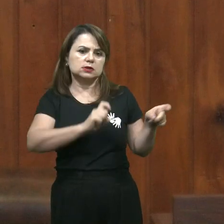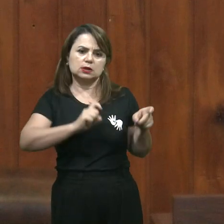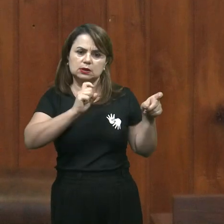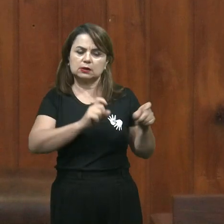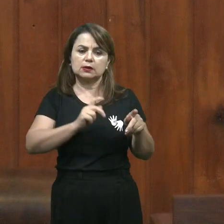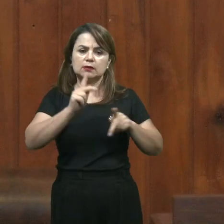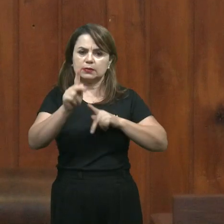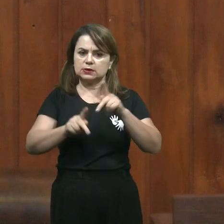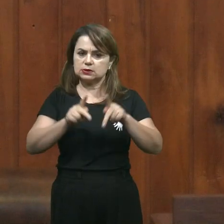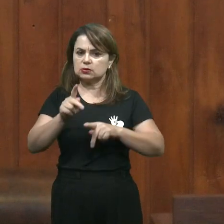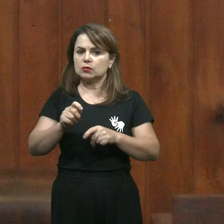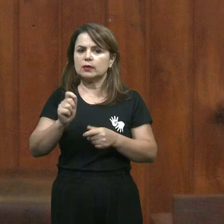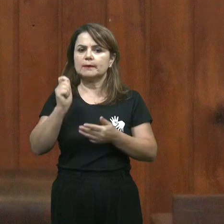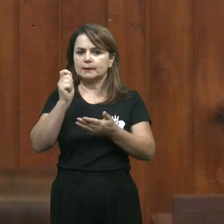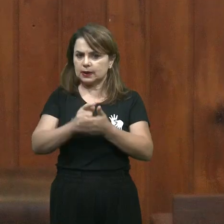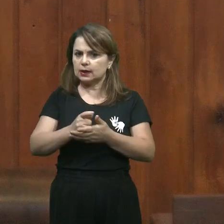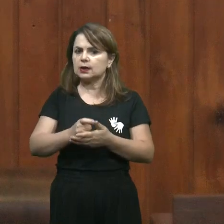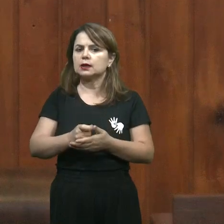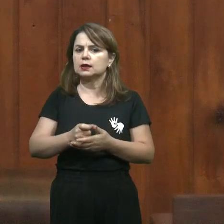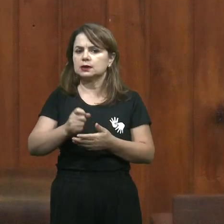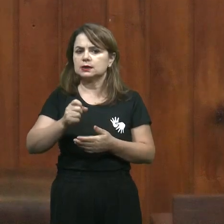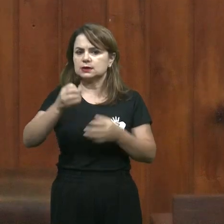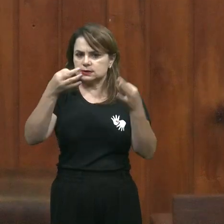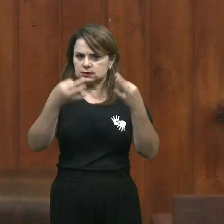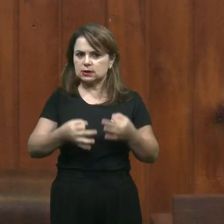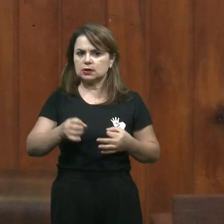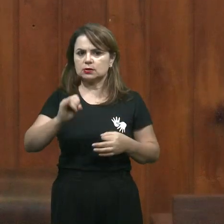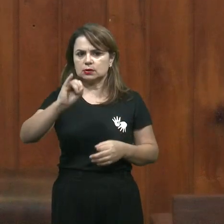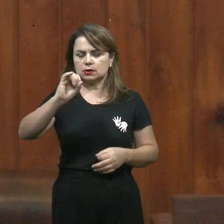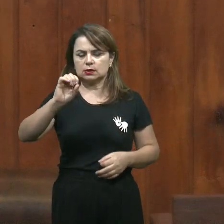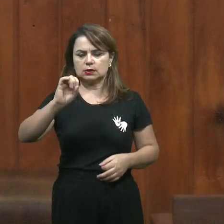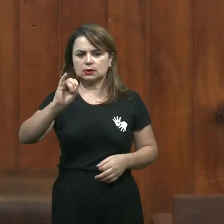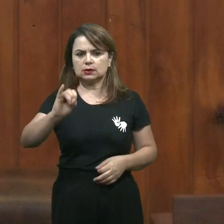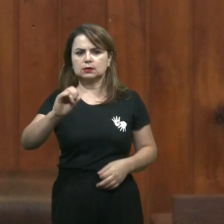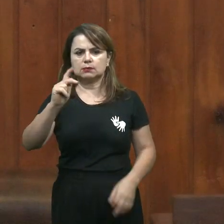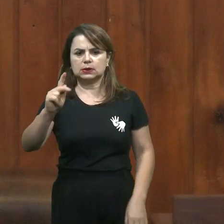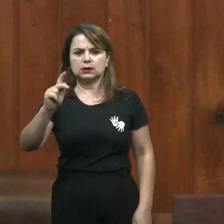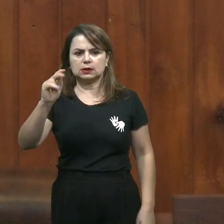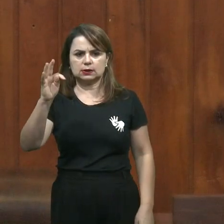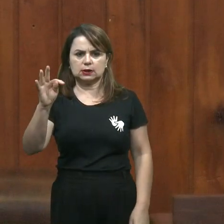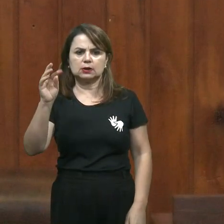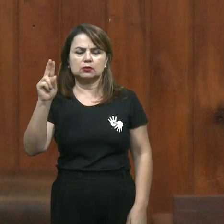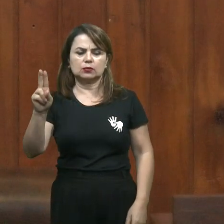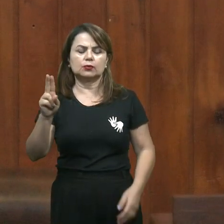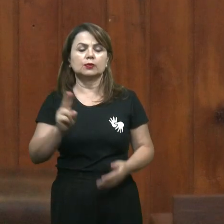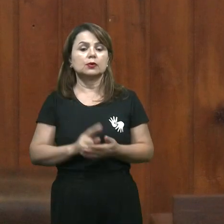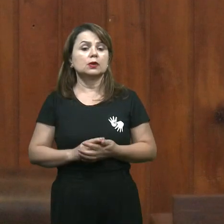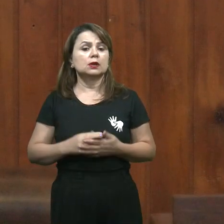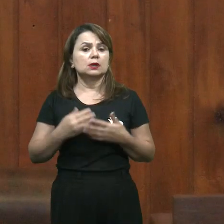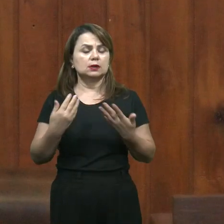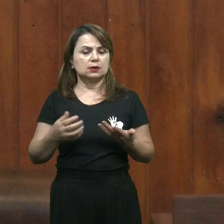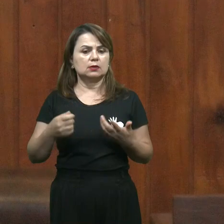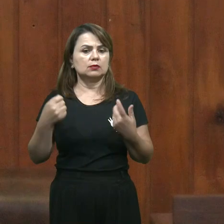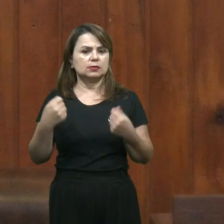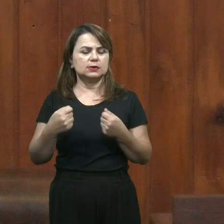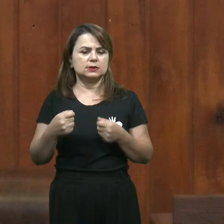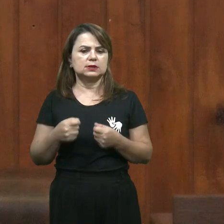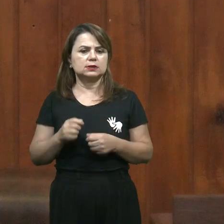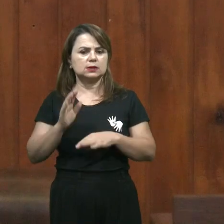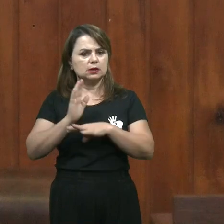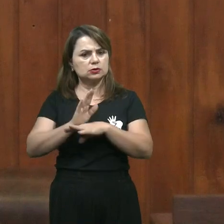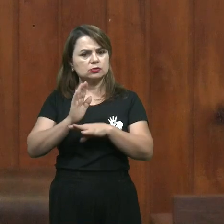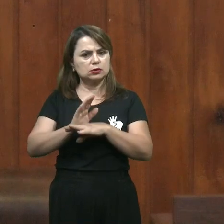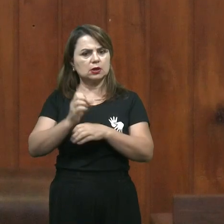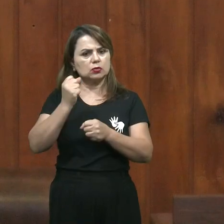seus IPTUs. E, infelizmente, aí não conseguimos dar atenção a esses proprietários rurais, esses agricultores,